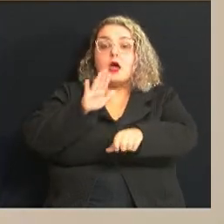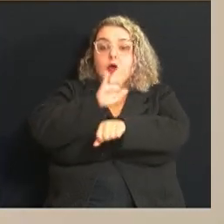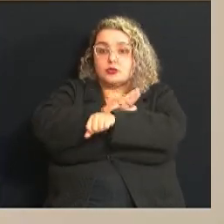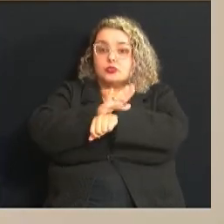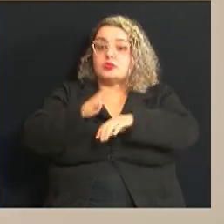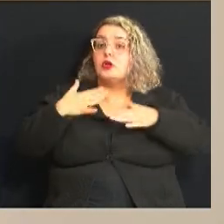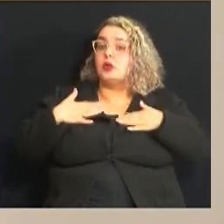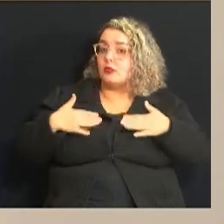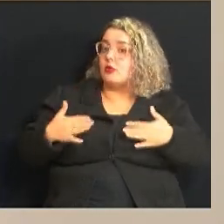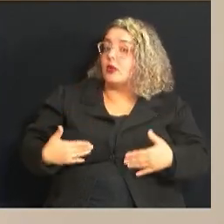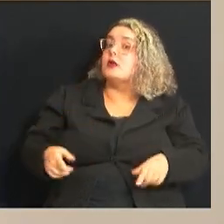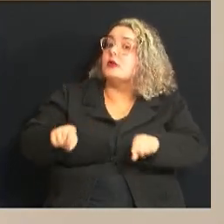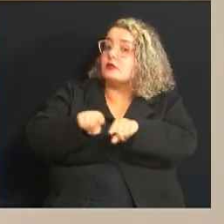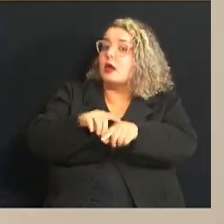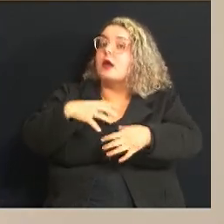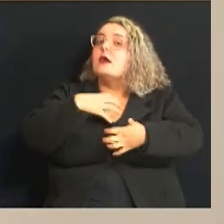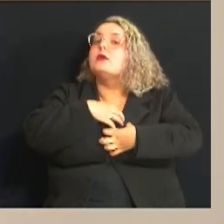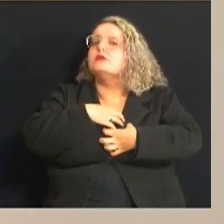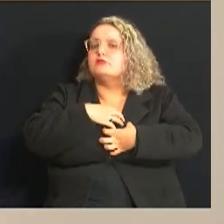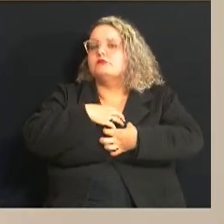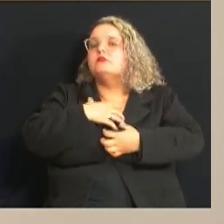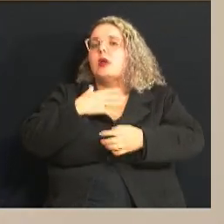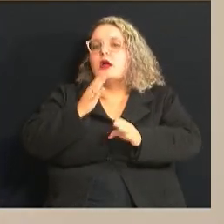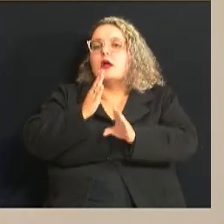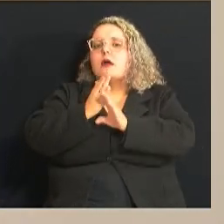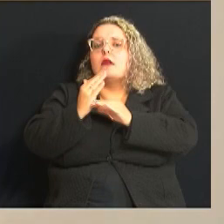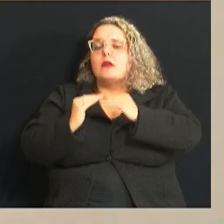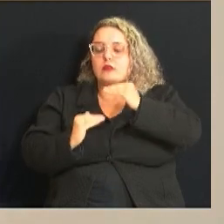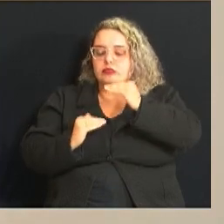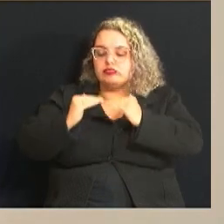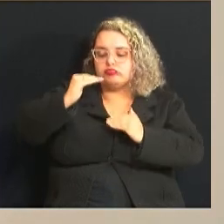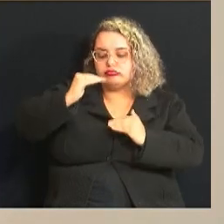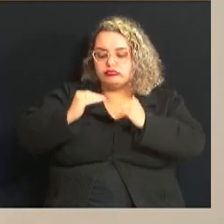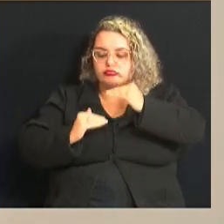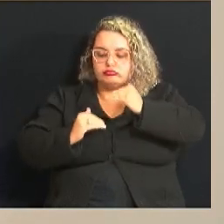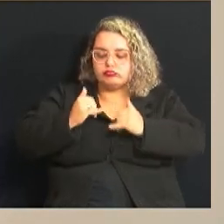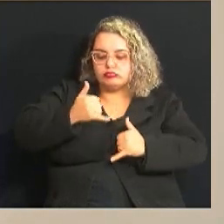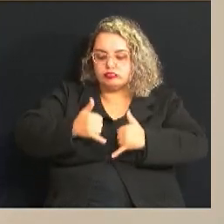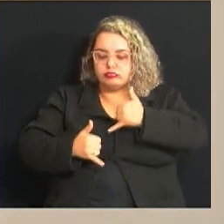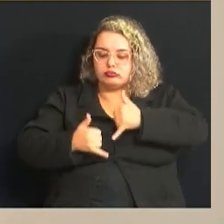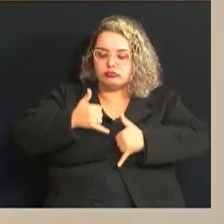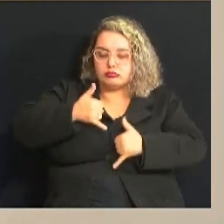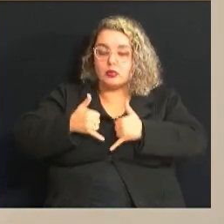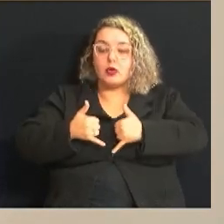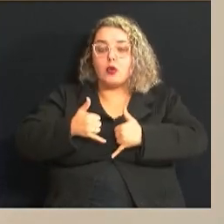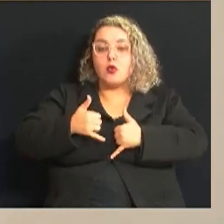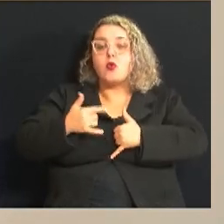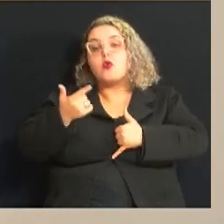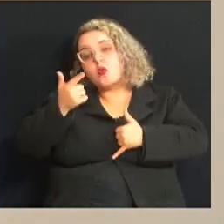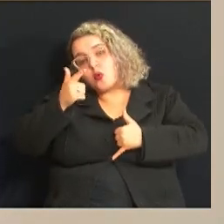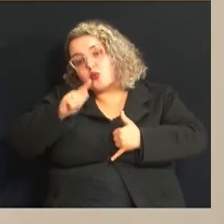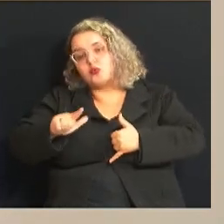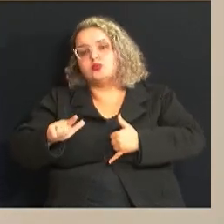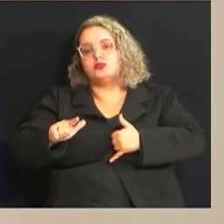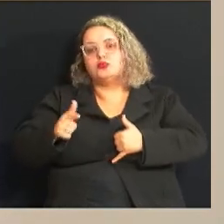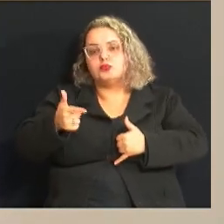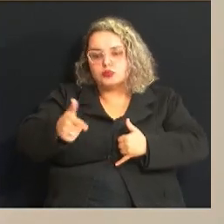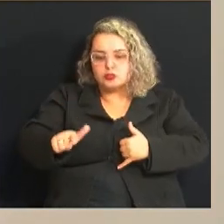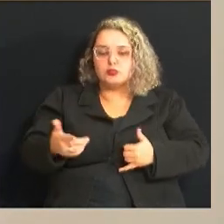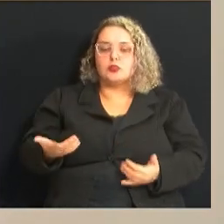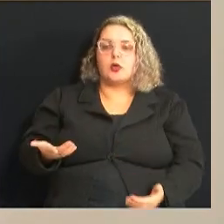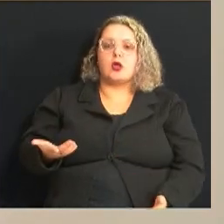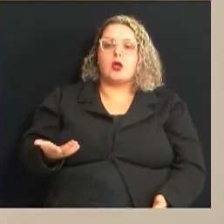quanto na parte emocional, de buscar esse equilíbrio energético para que eles consigam novamente voltar para